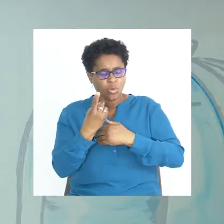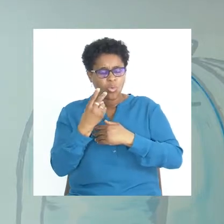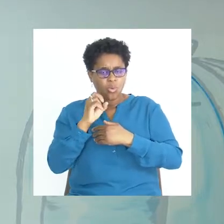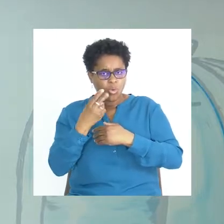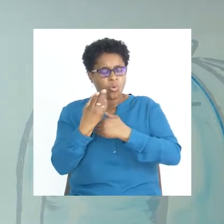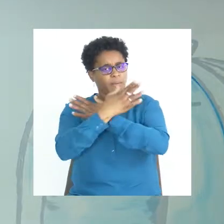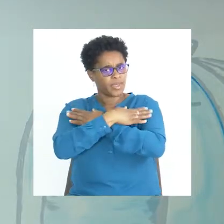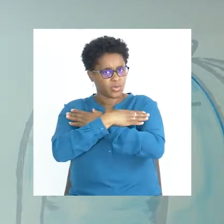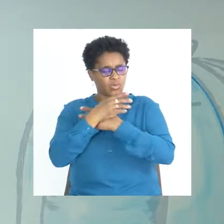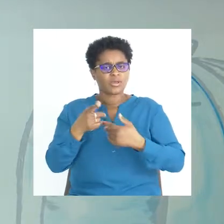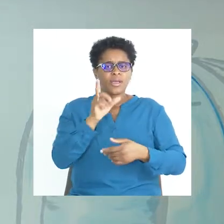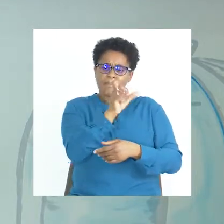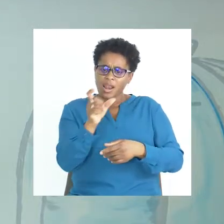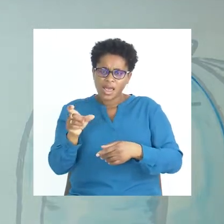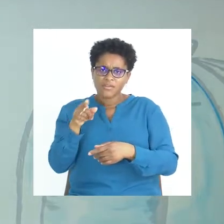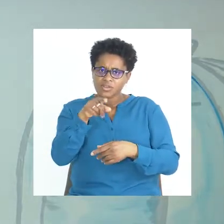é totalmente diferente